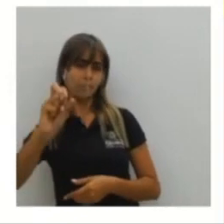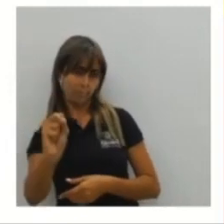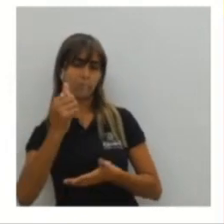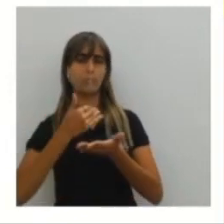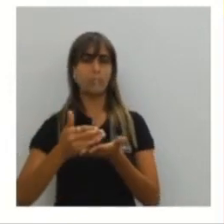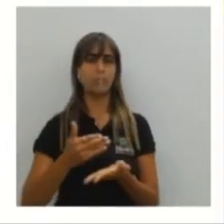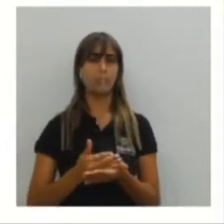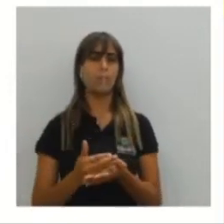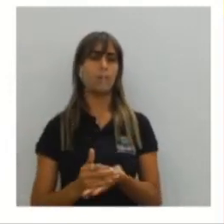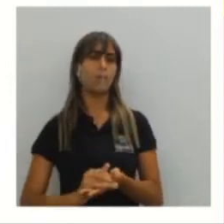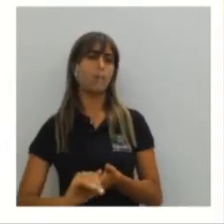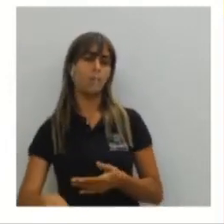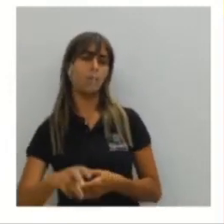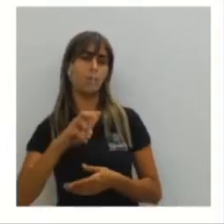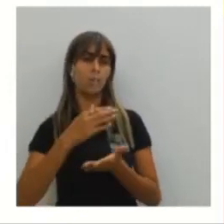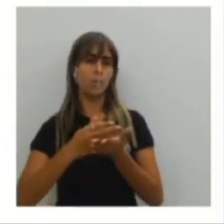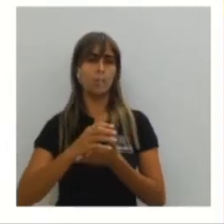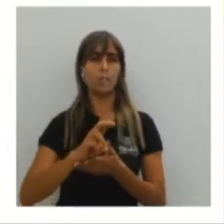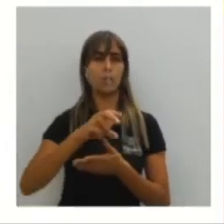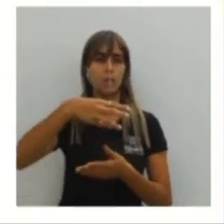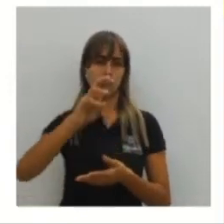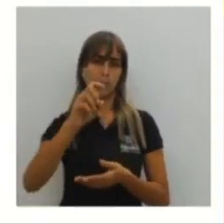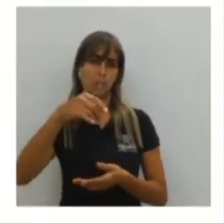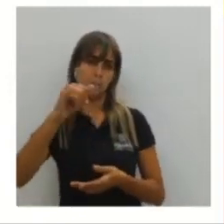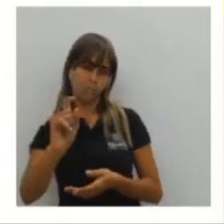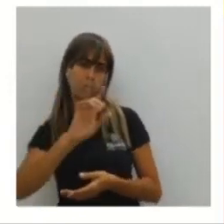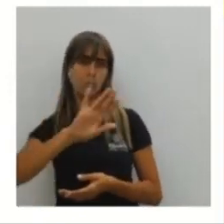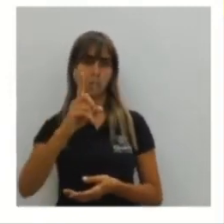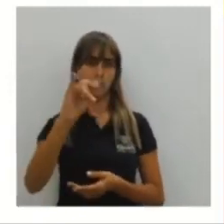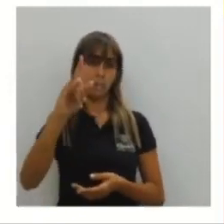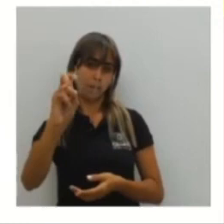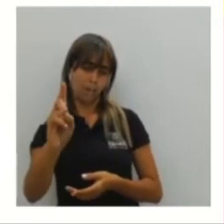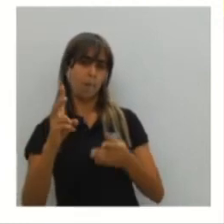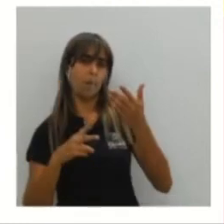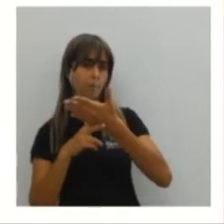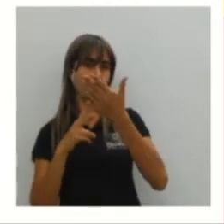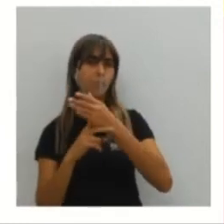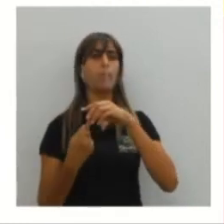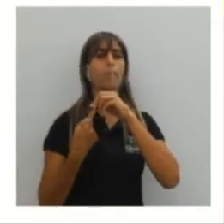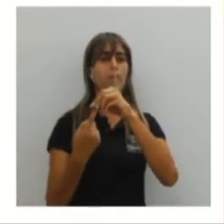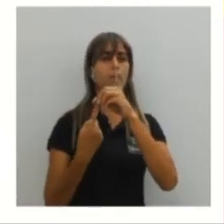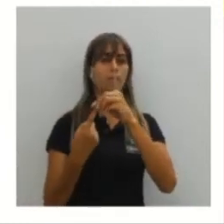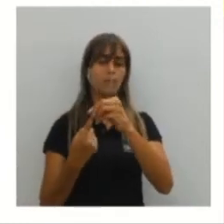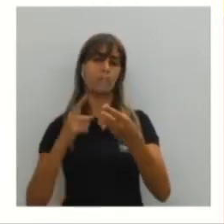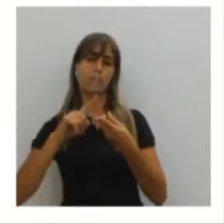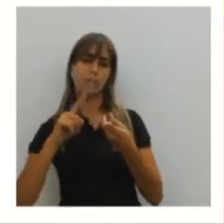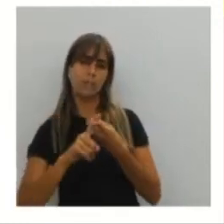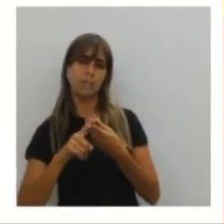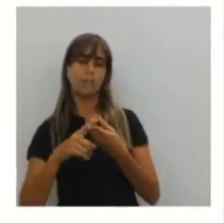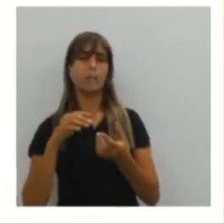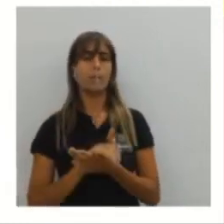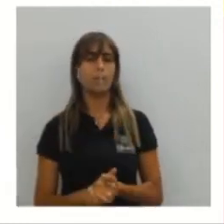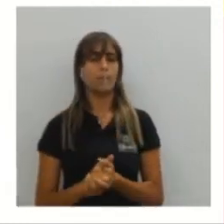o sujeito, tá? O pronome you, você. A gente tem o did, que é o verbo principal, tá certo? Aí, nesse caso,